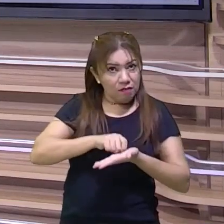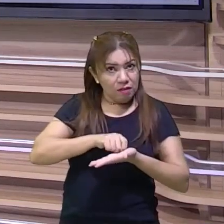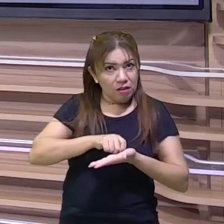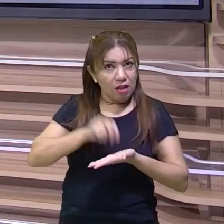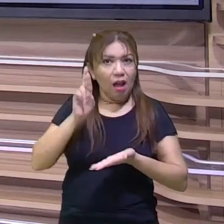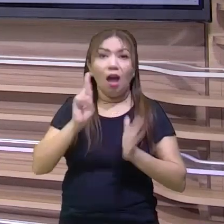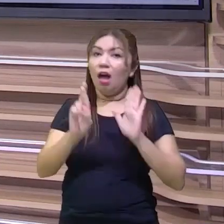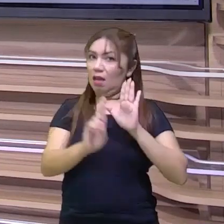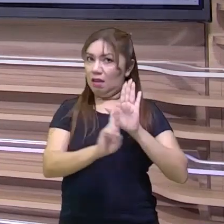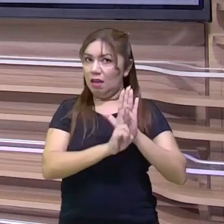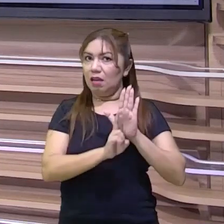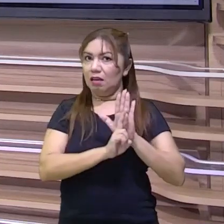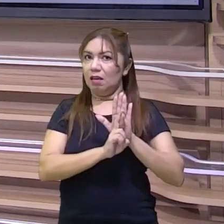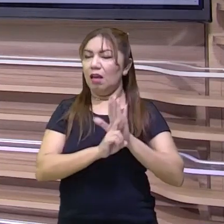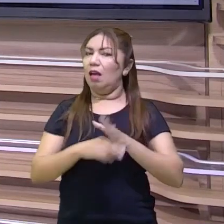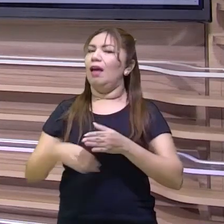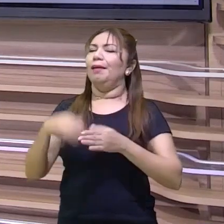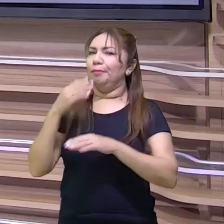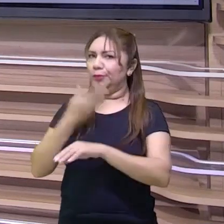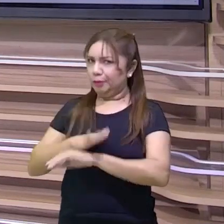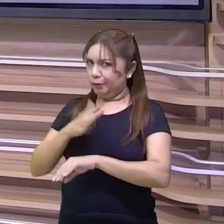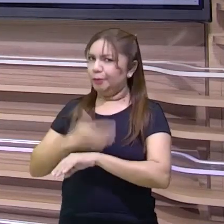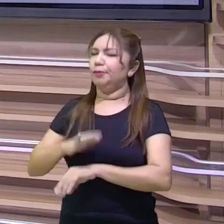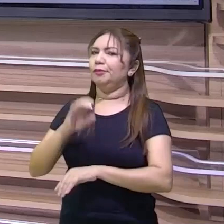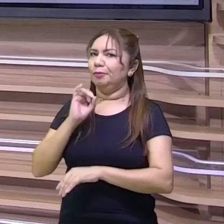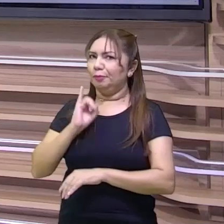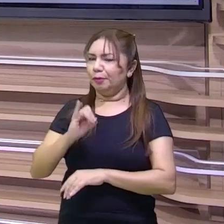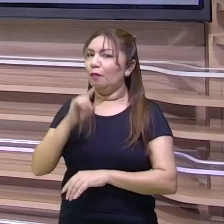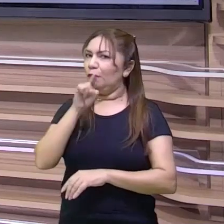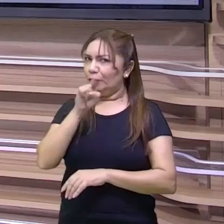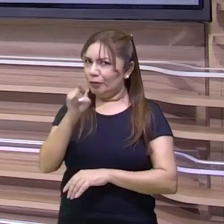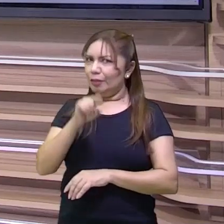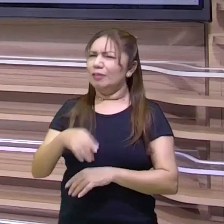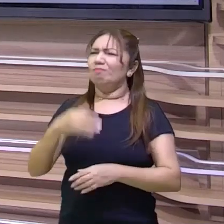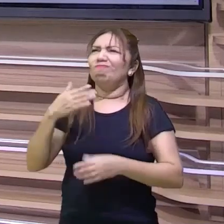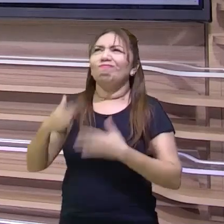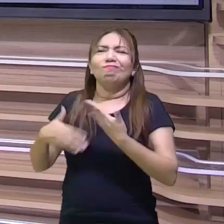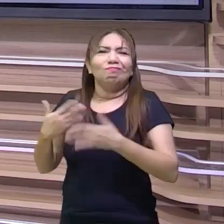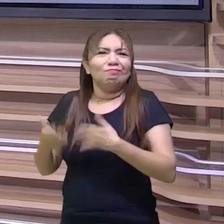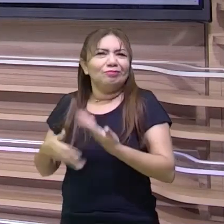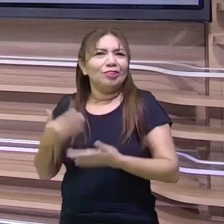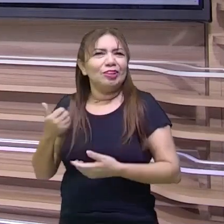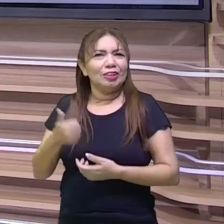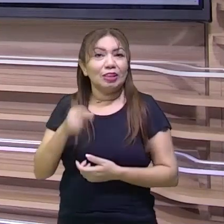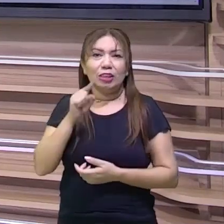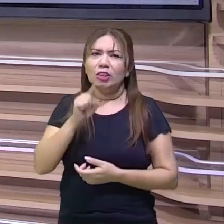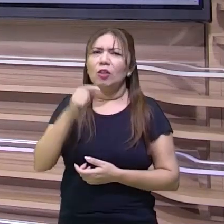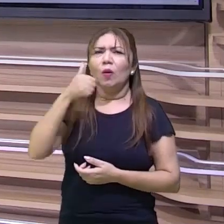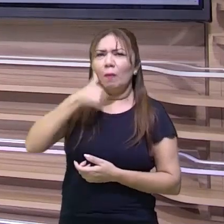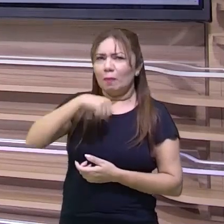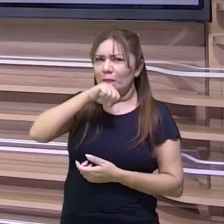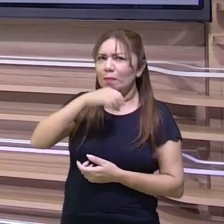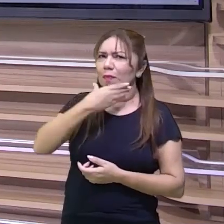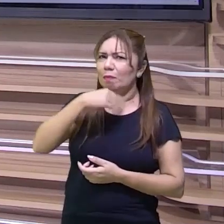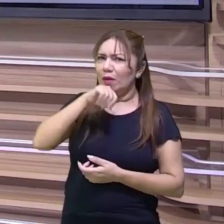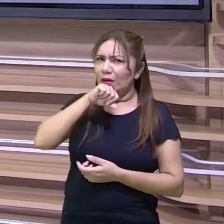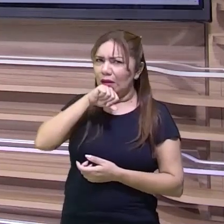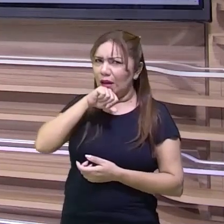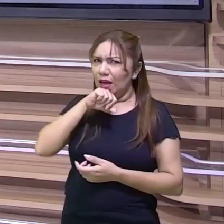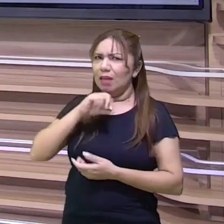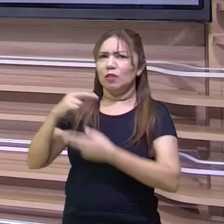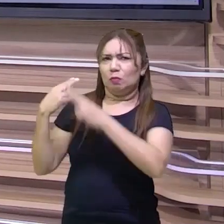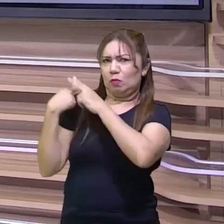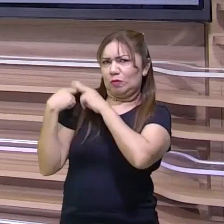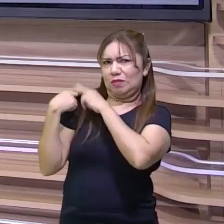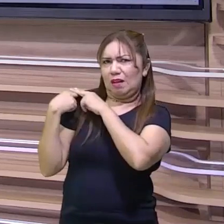vocês aprenderam, é um meio de exercitar. A gente conta com a participação de vocês em cada aula. Se o papai, o responsável, a mamãe não pode